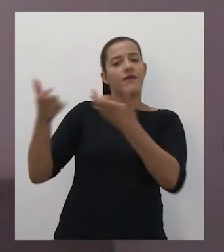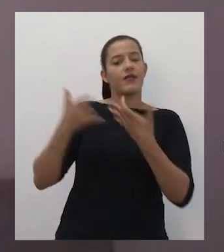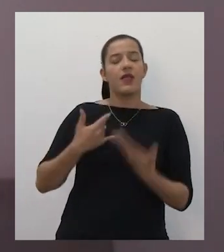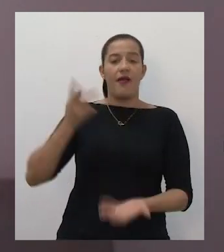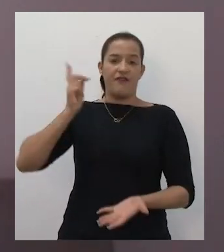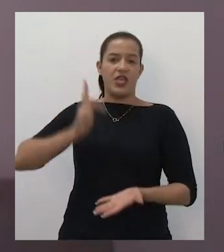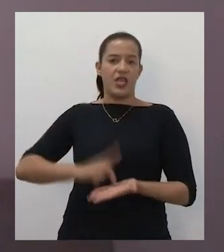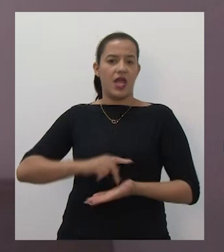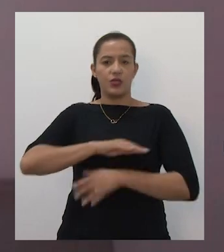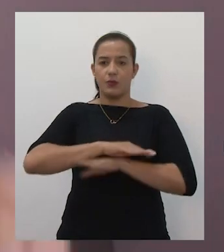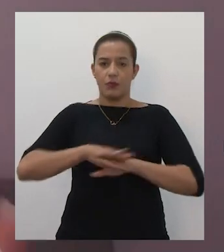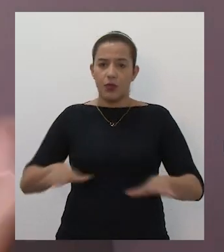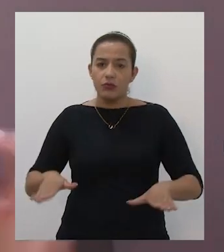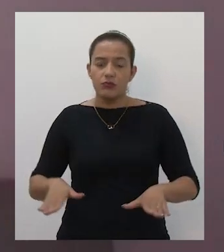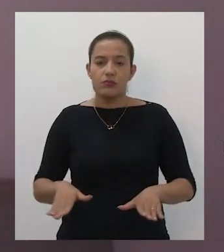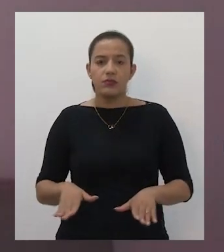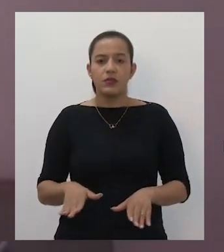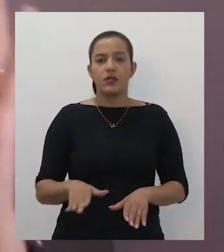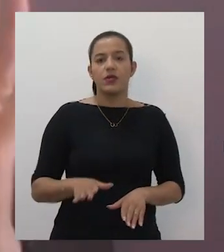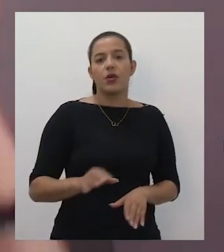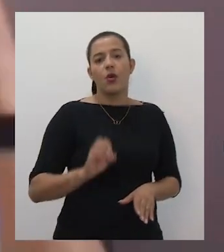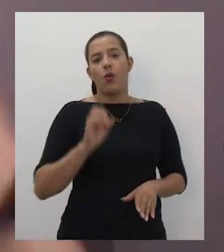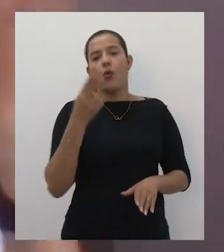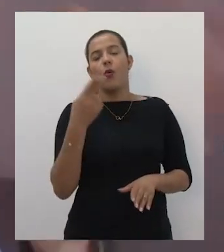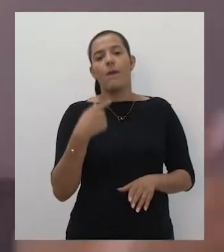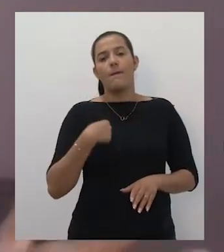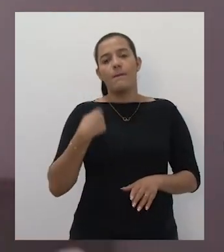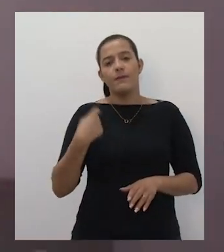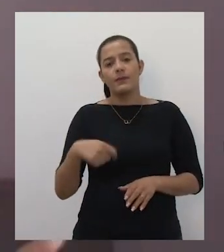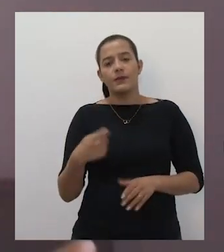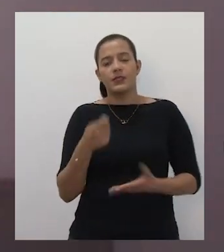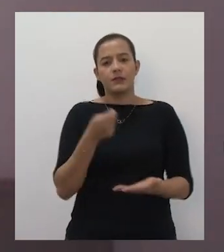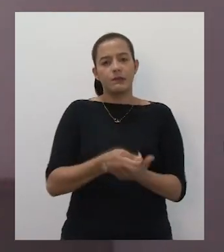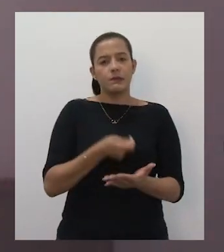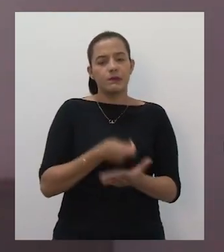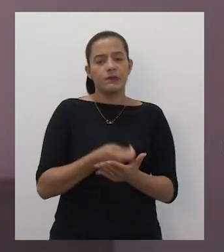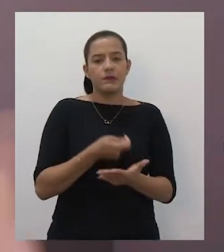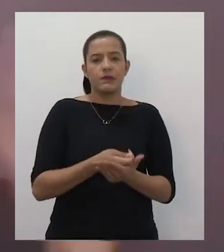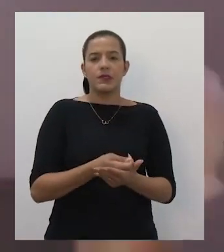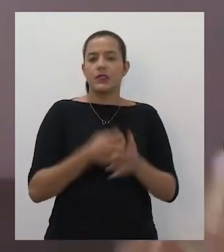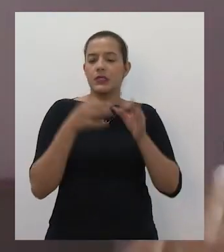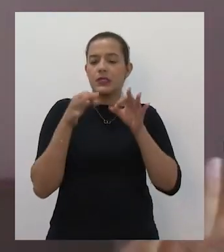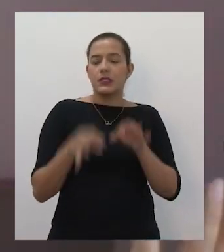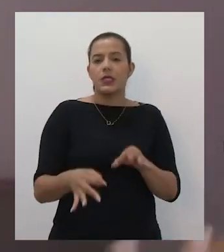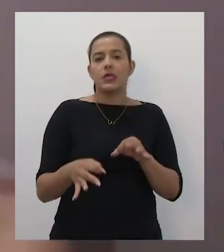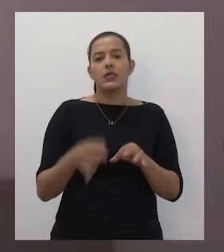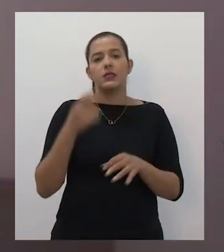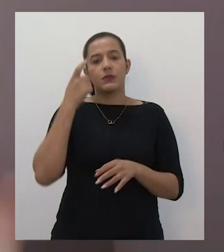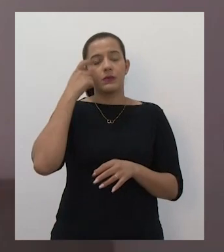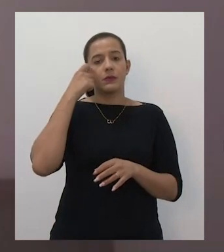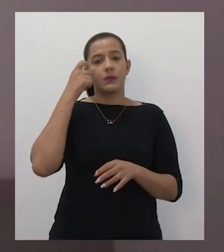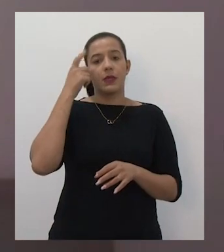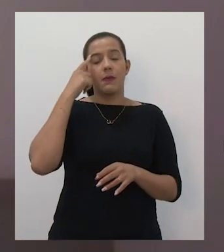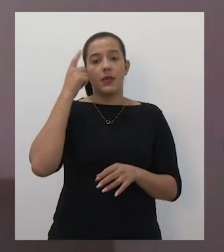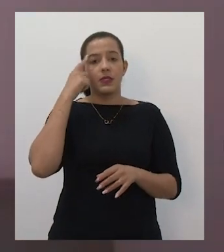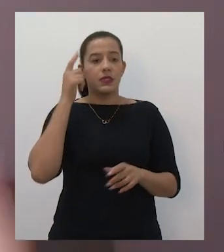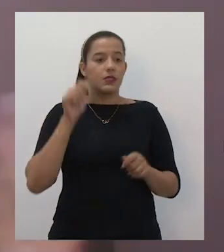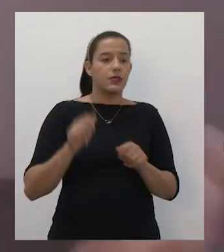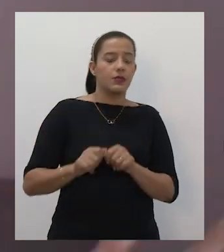absoluta, por exemplo. O que a gente tem que fazer é levar aquilo ao pé da letra, pensando, por exemplo, num